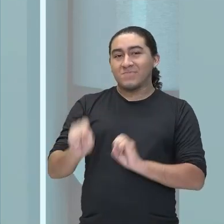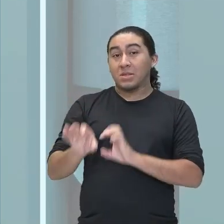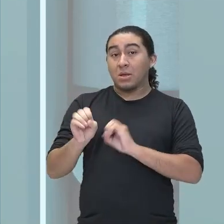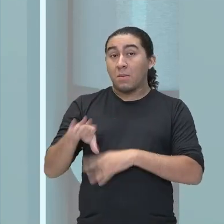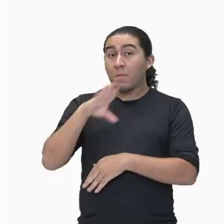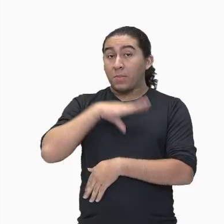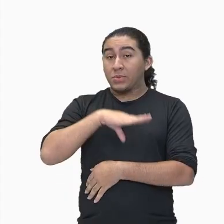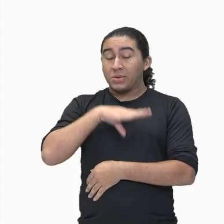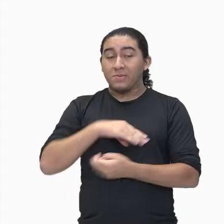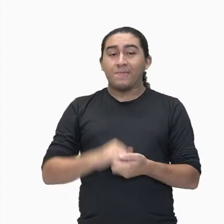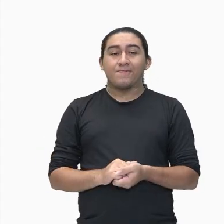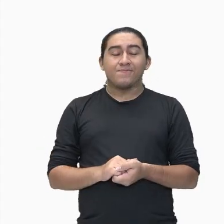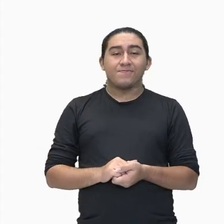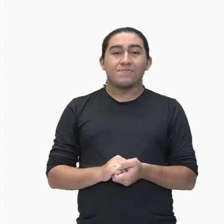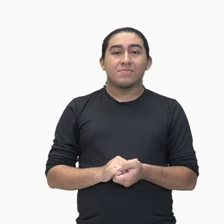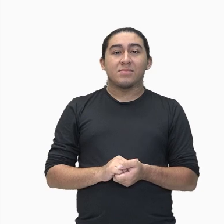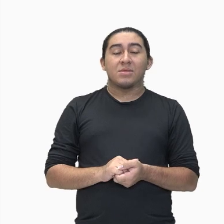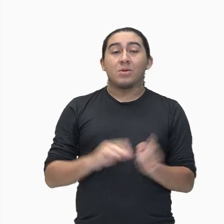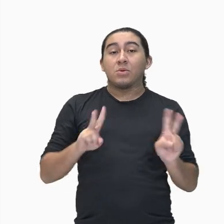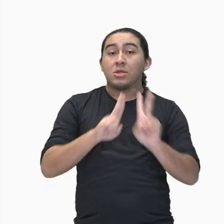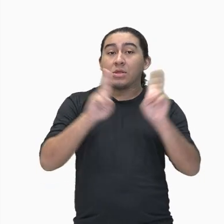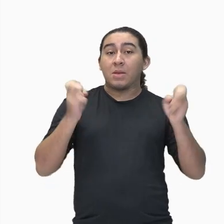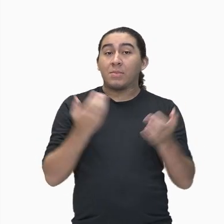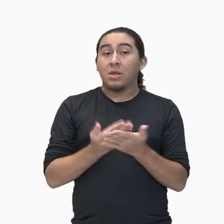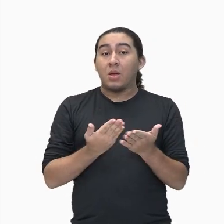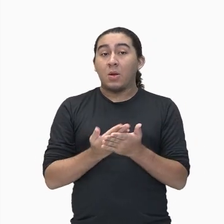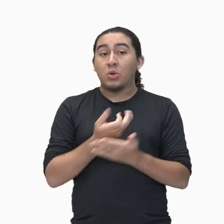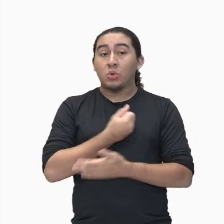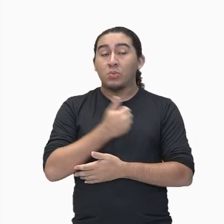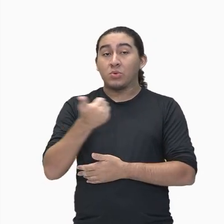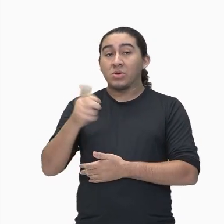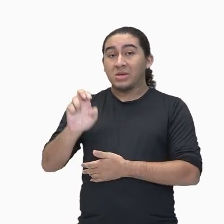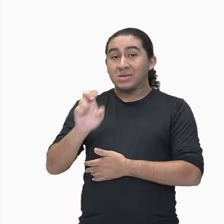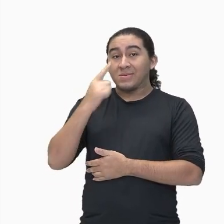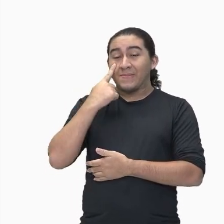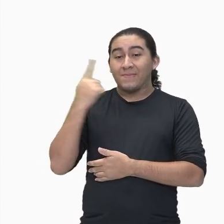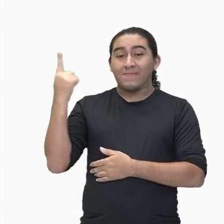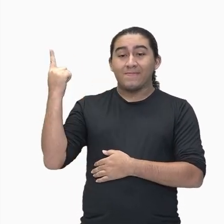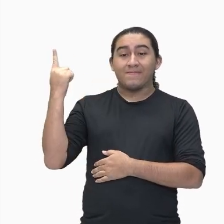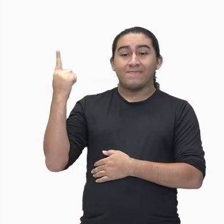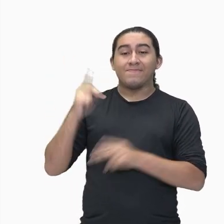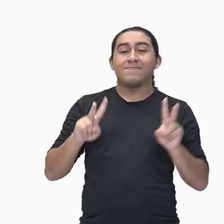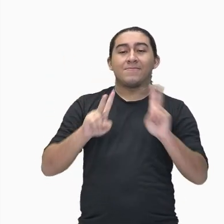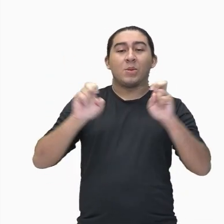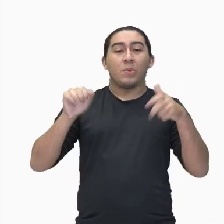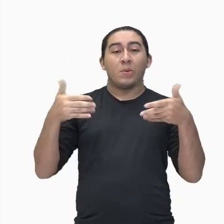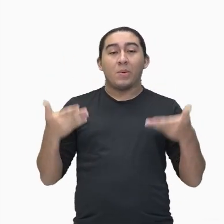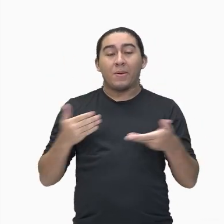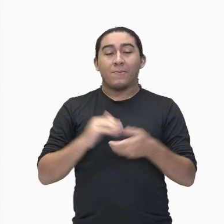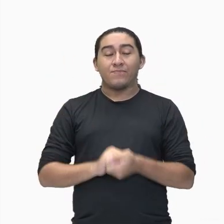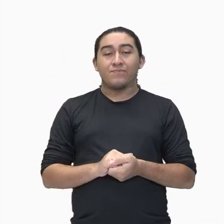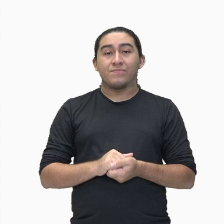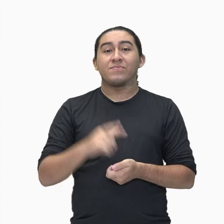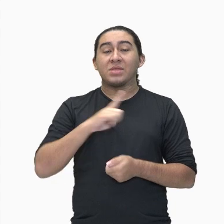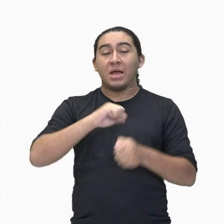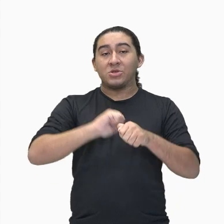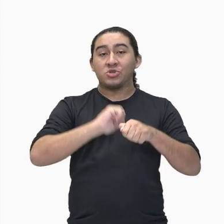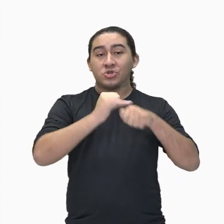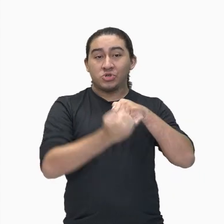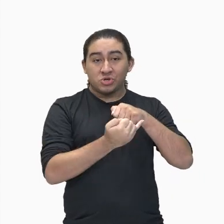Vamos conhecer o objeto de conhecimento da nossa aula de número 15. Temos, então,